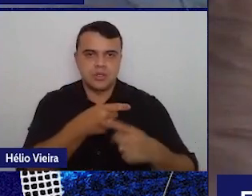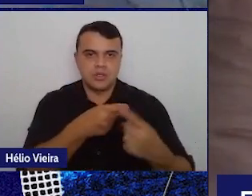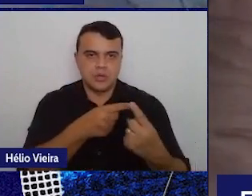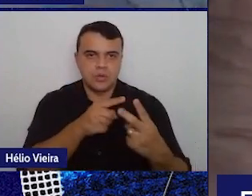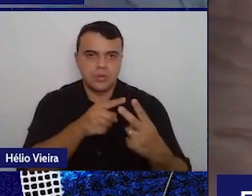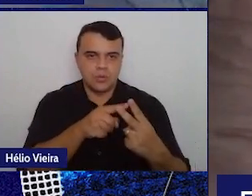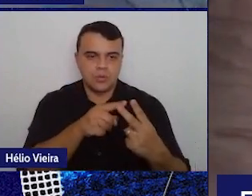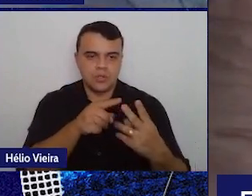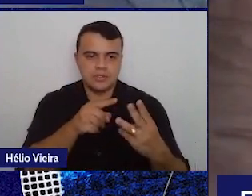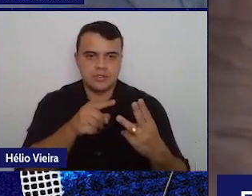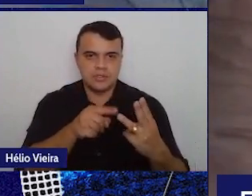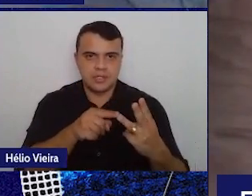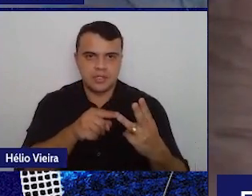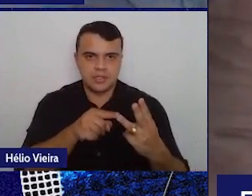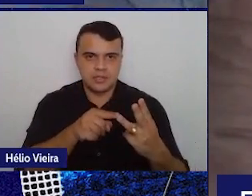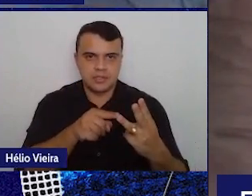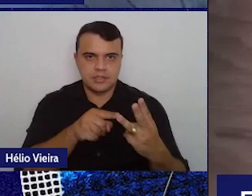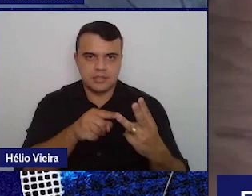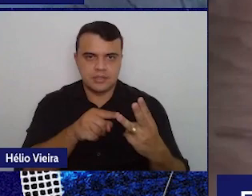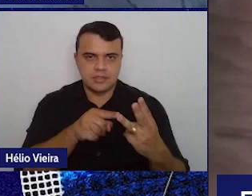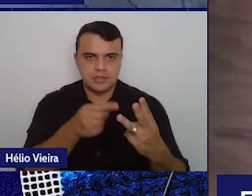2, 3,